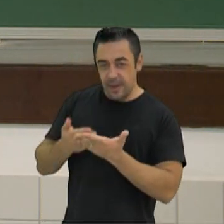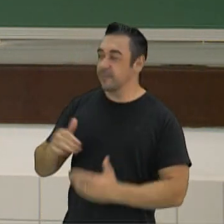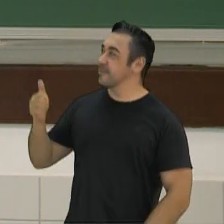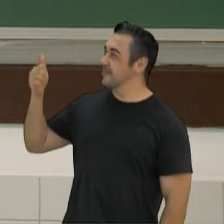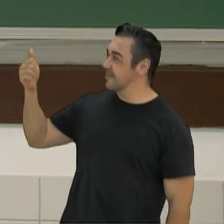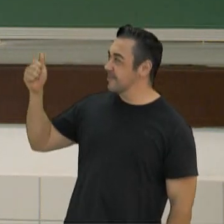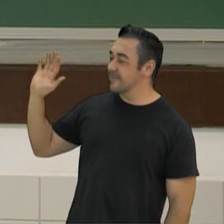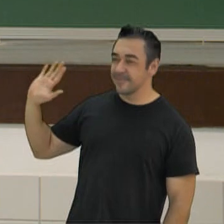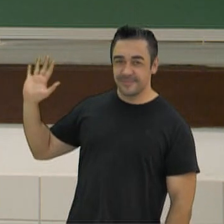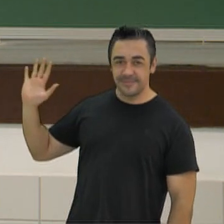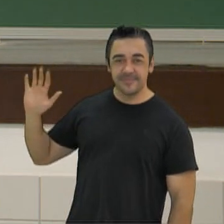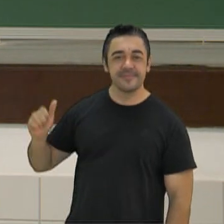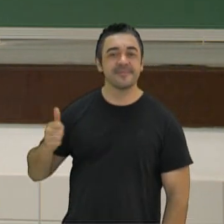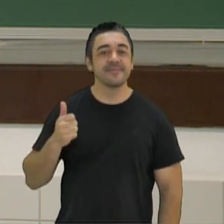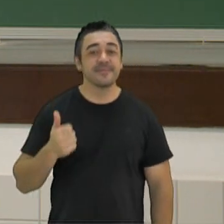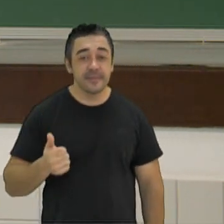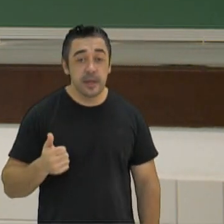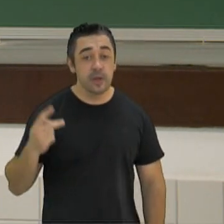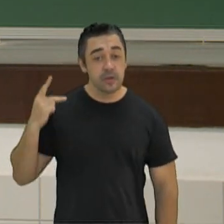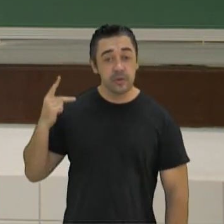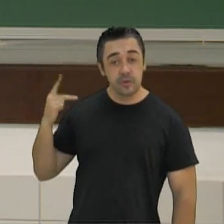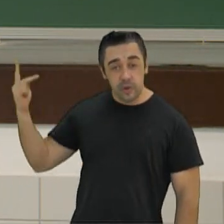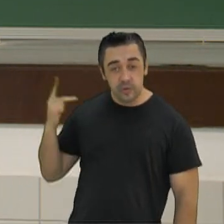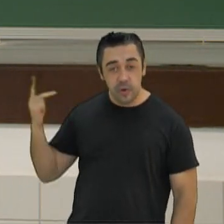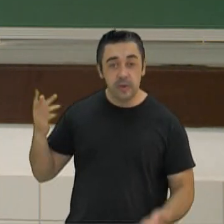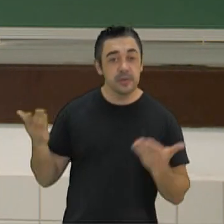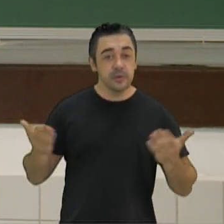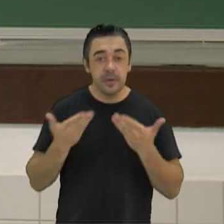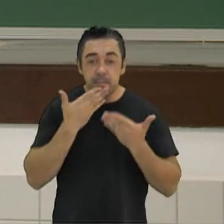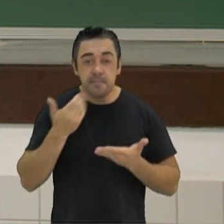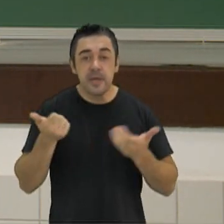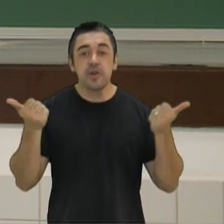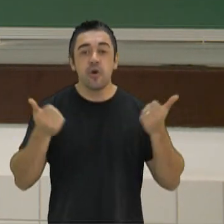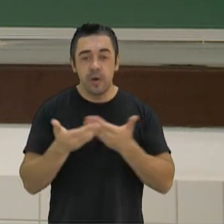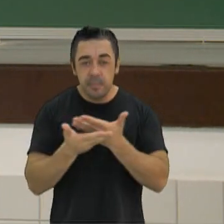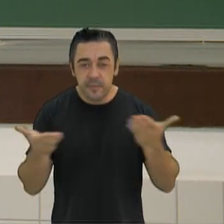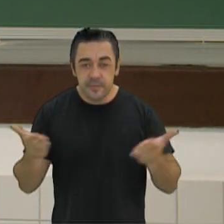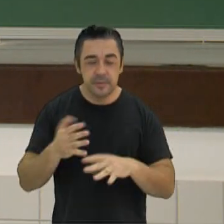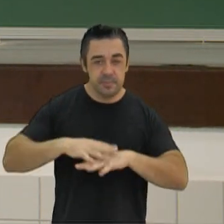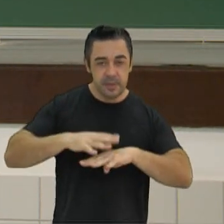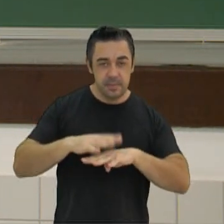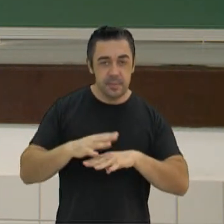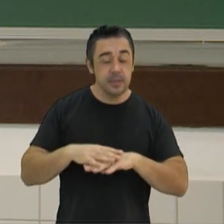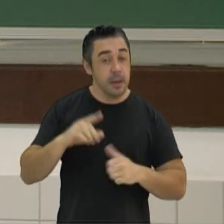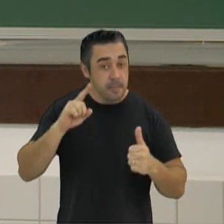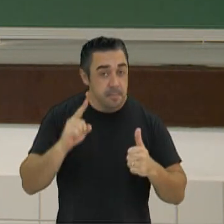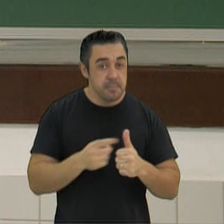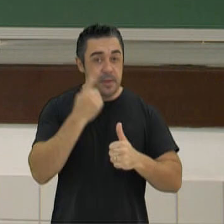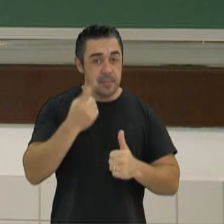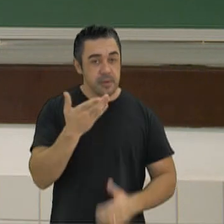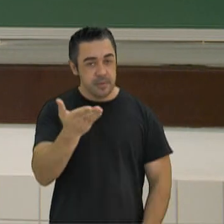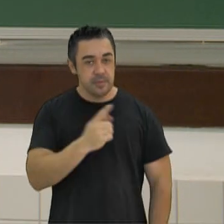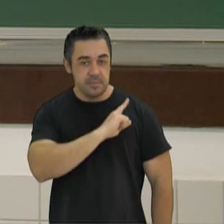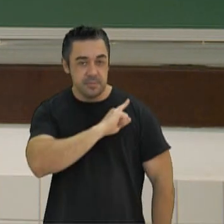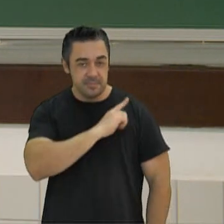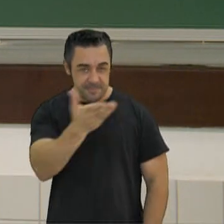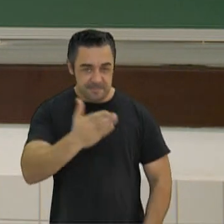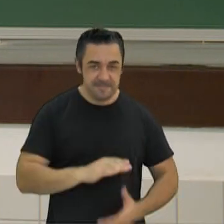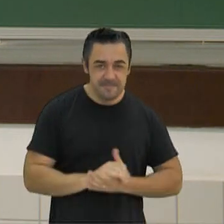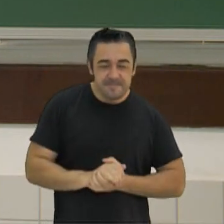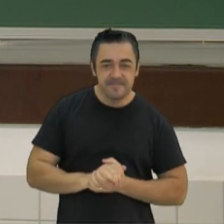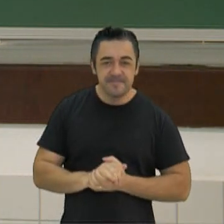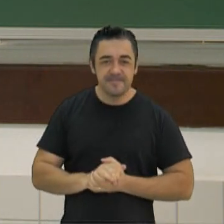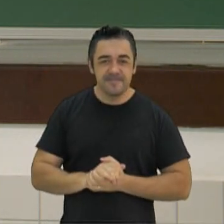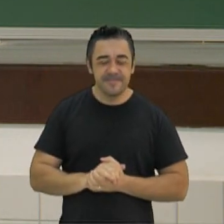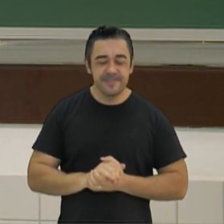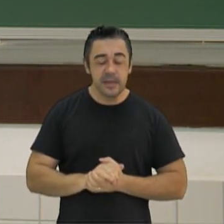que é o nosso intérprete de hoje. Estamos aqui para levar o melhor conteúdo de matemática para vocês da primeira série. Antes de começar a